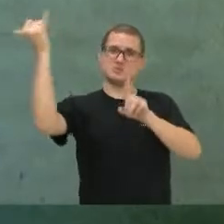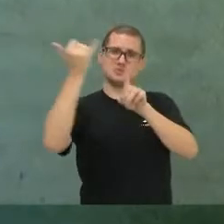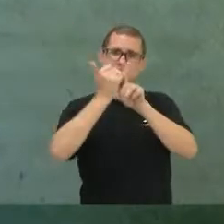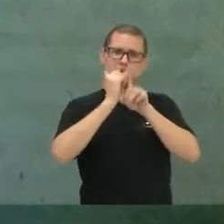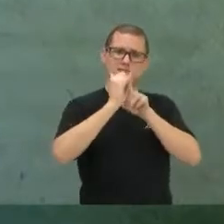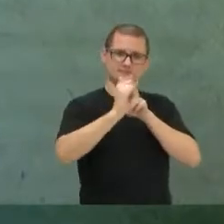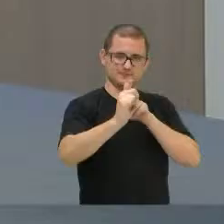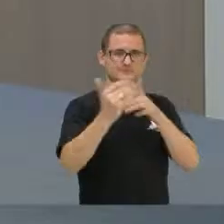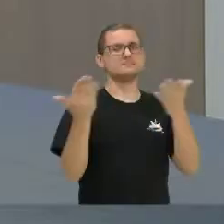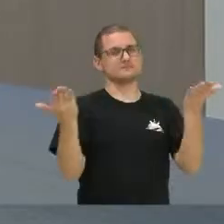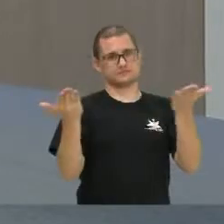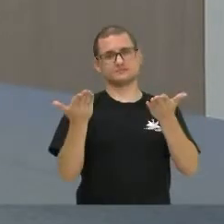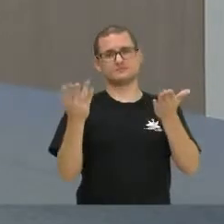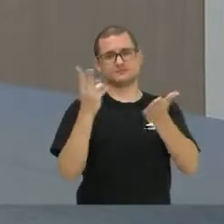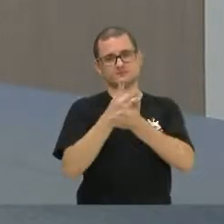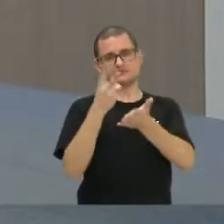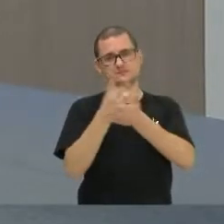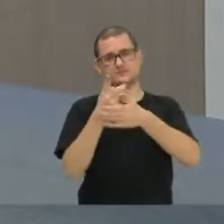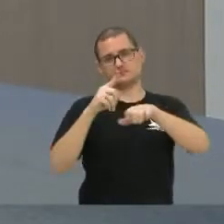de esperança